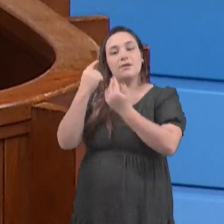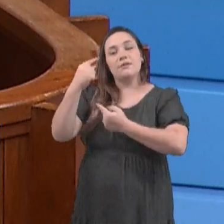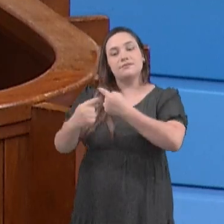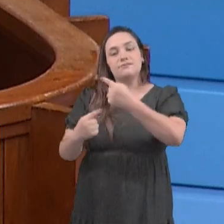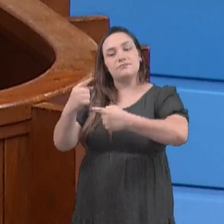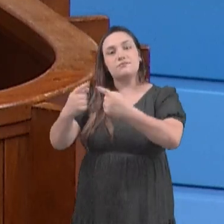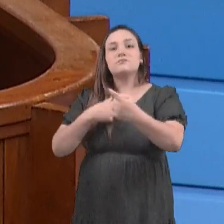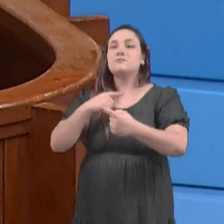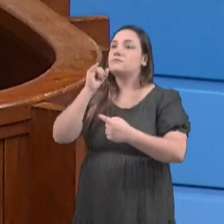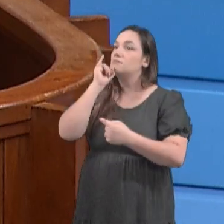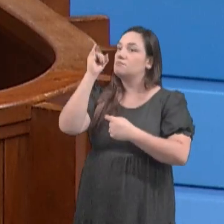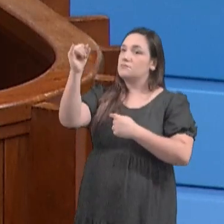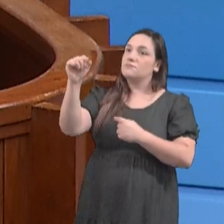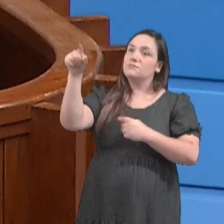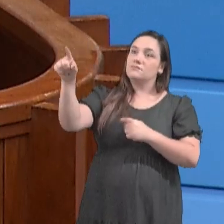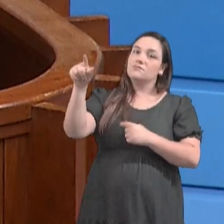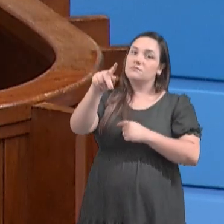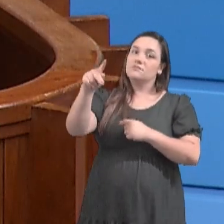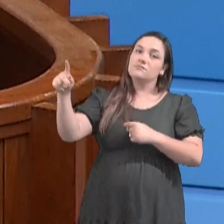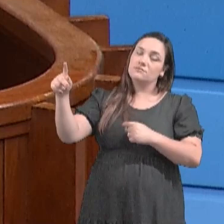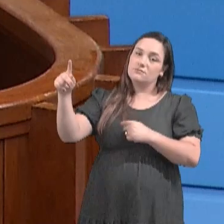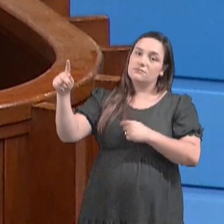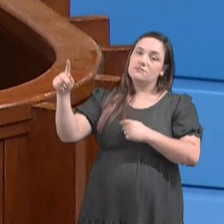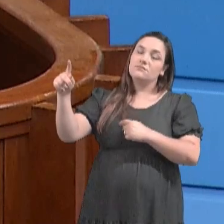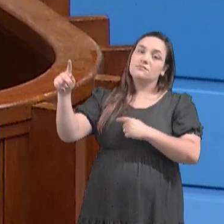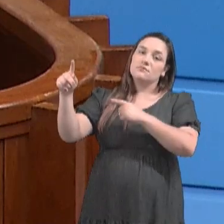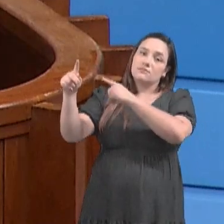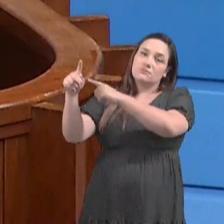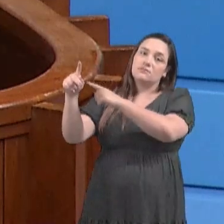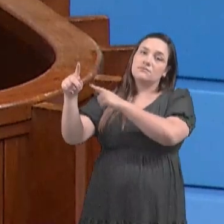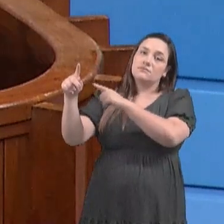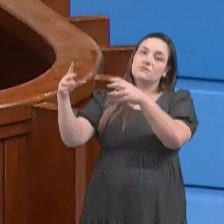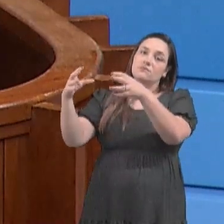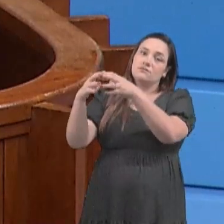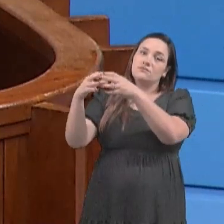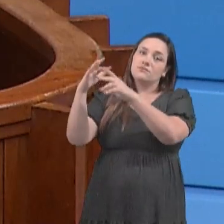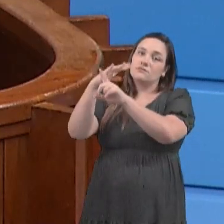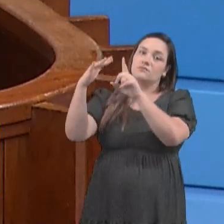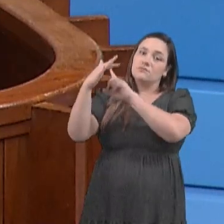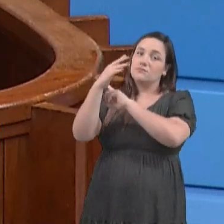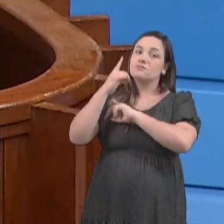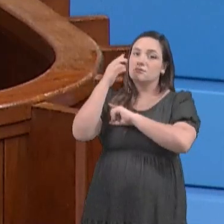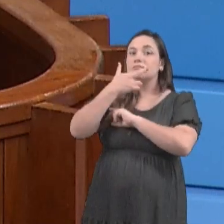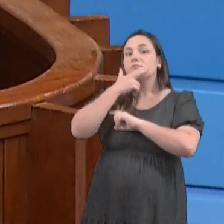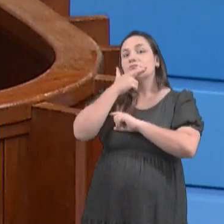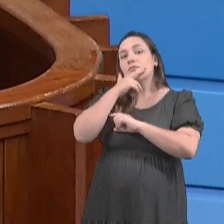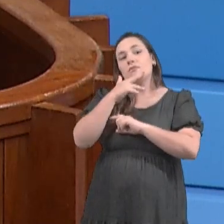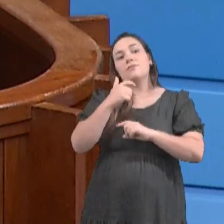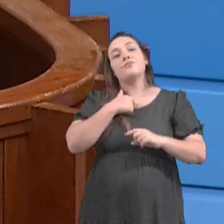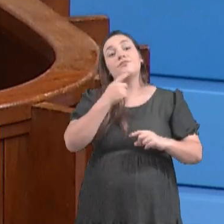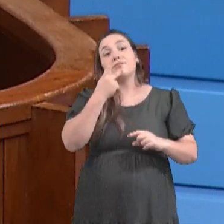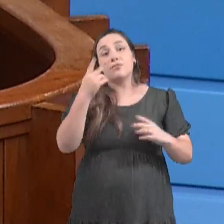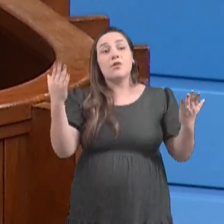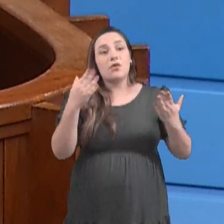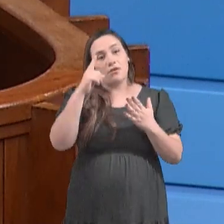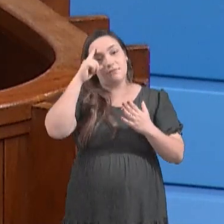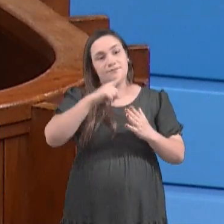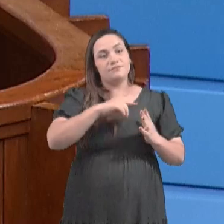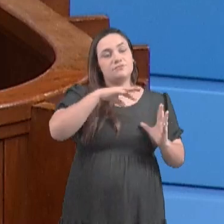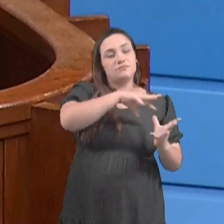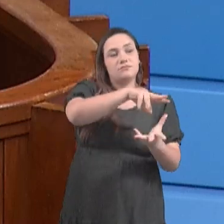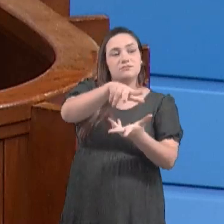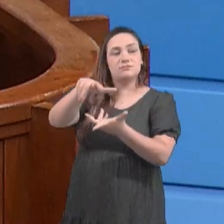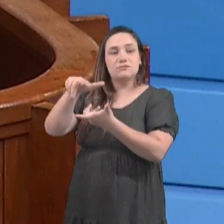Câmara, agora que preside com brilhantismo a Comissão de Meio Ambiente. Hoje é Dia Mundial do Meio Ambiente,